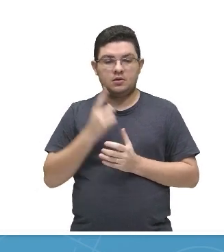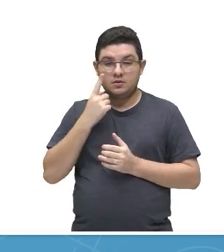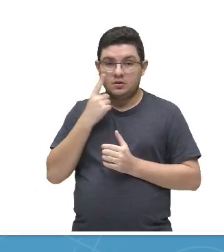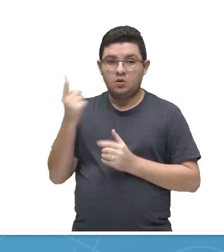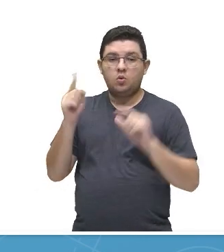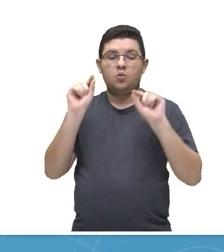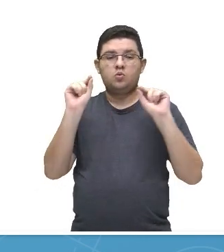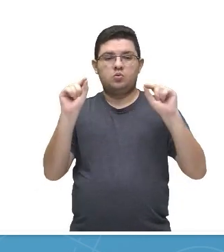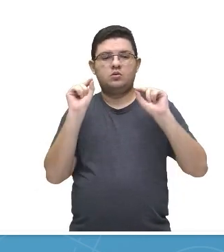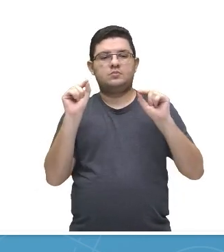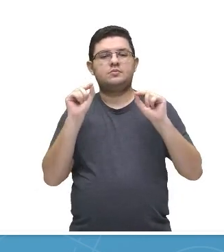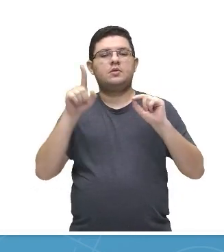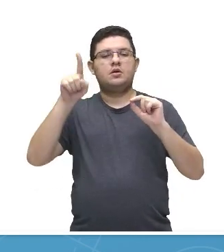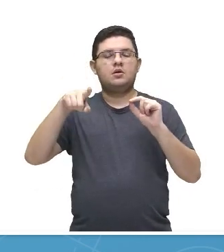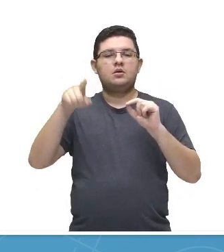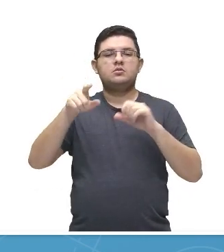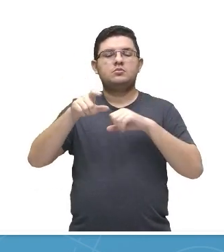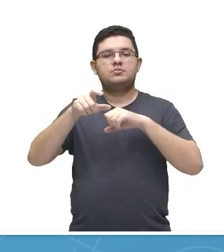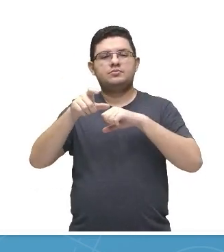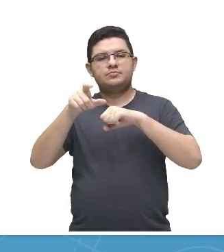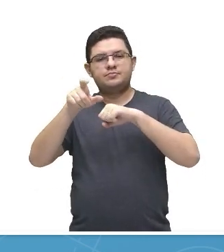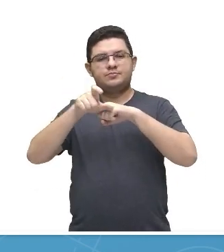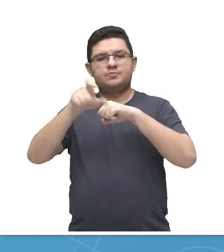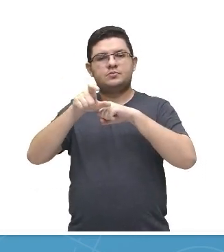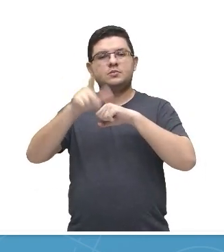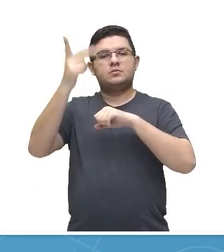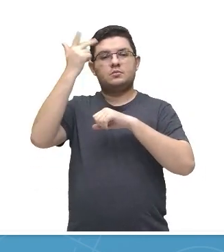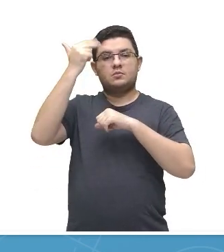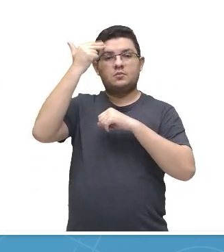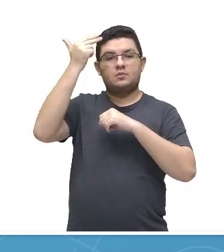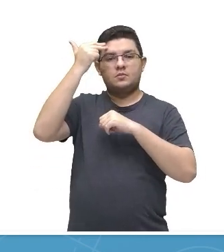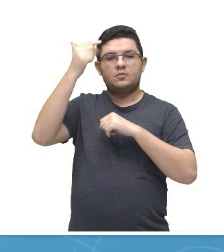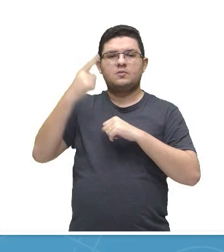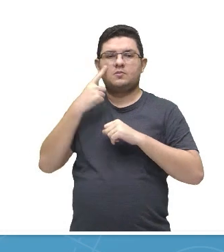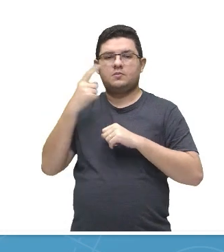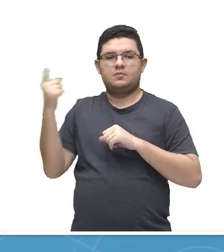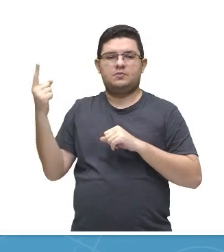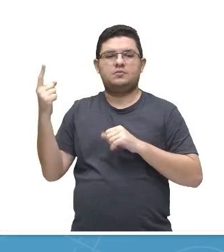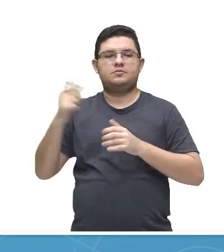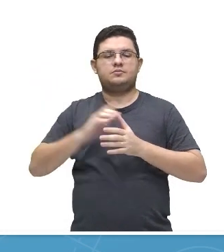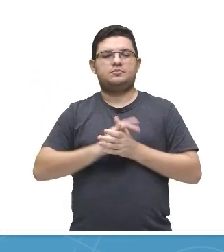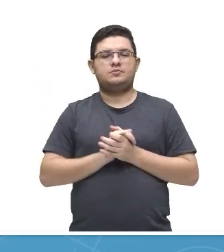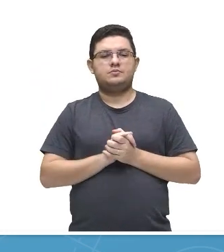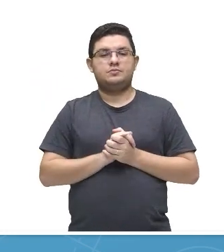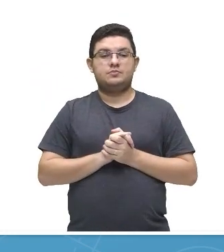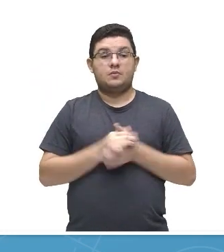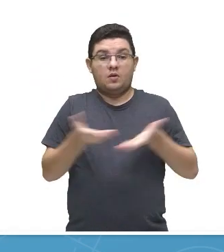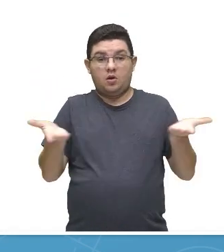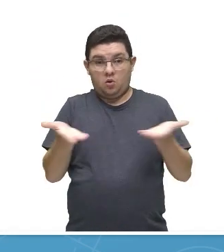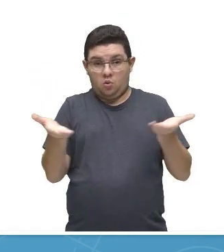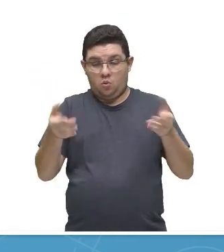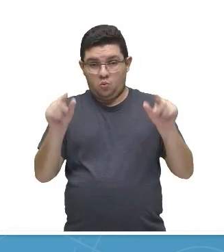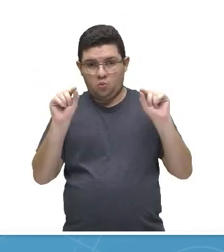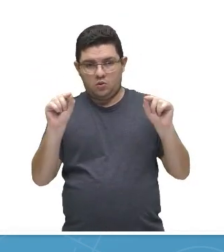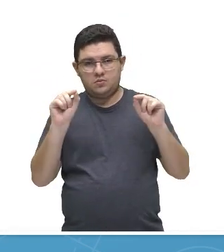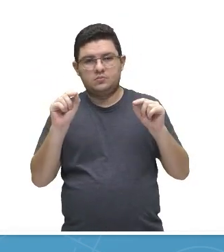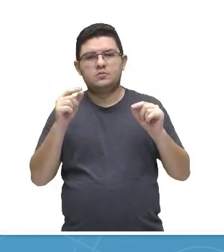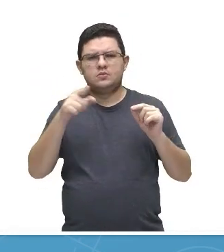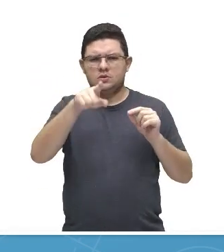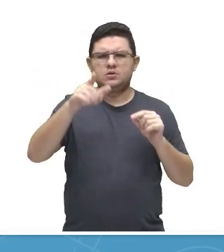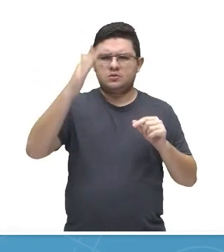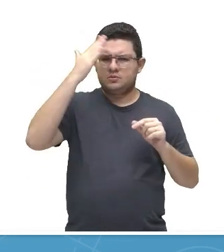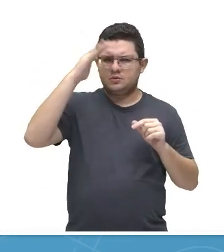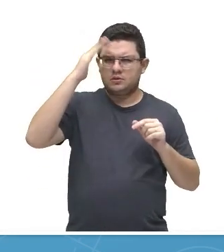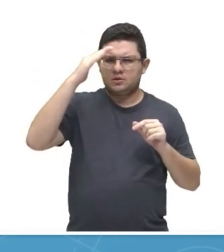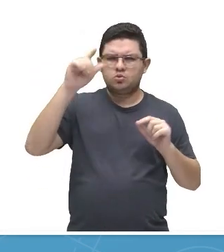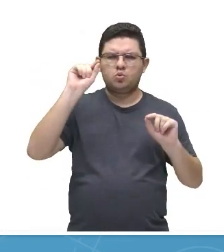o substantivo comum, está inserido. Muito bem. Então, você já compreendeu o